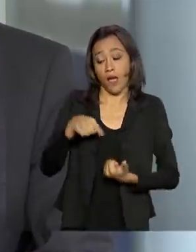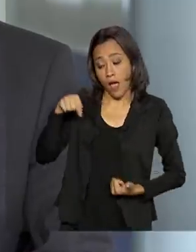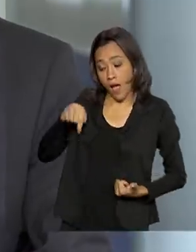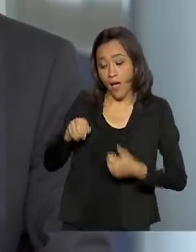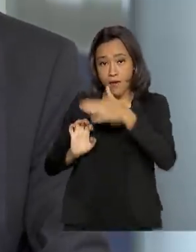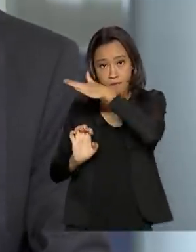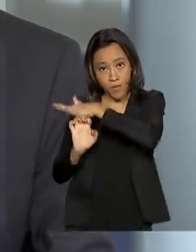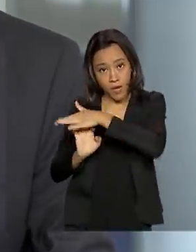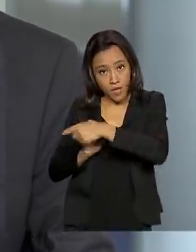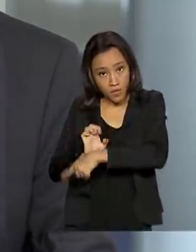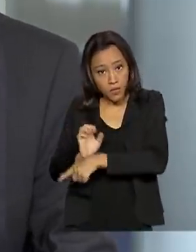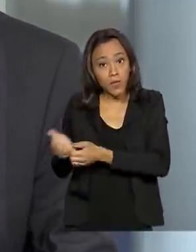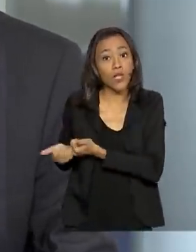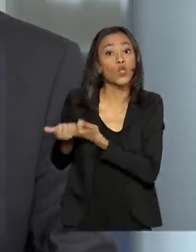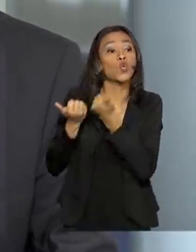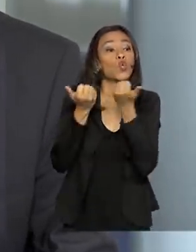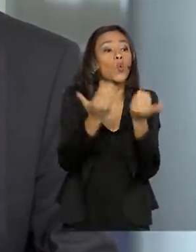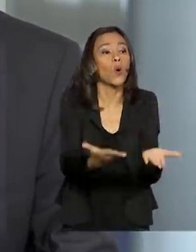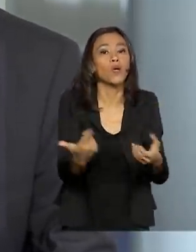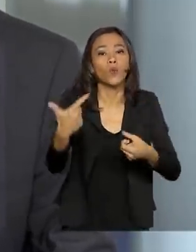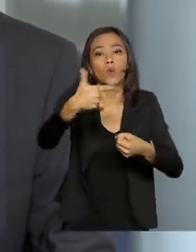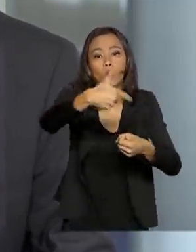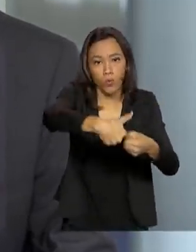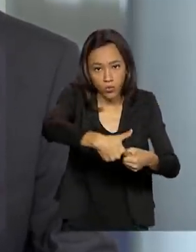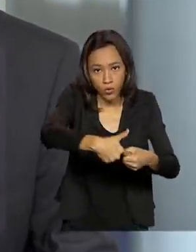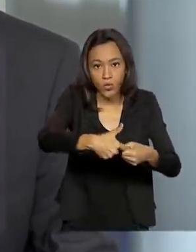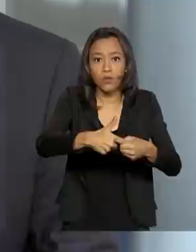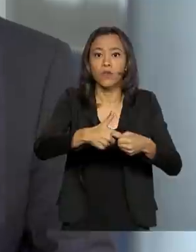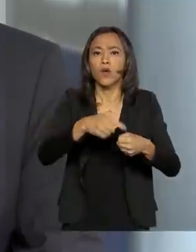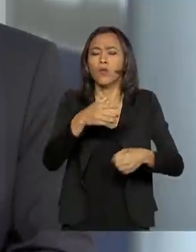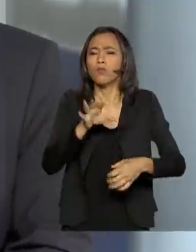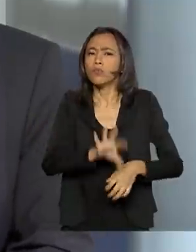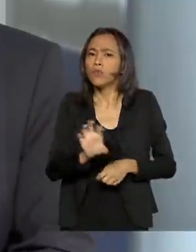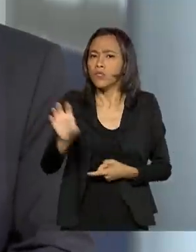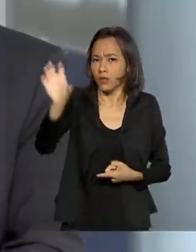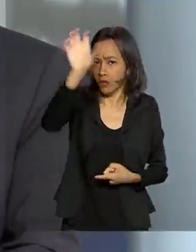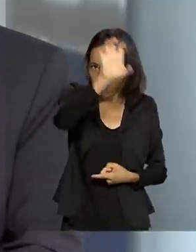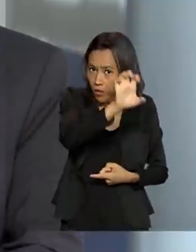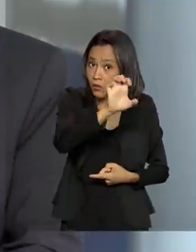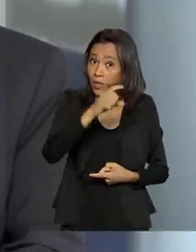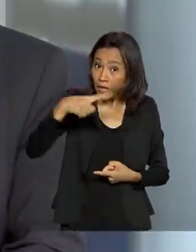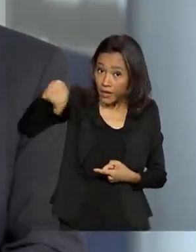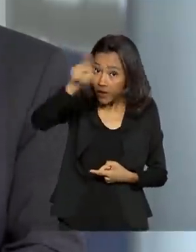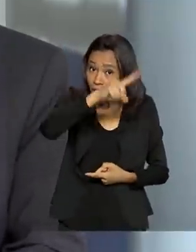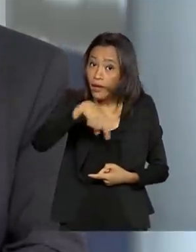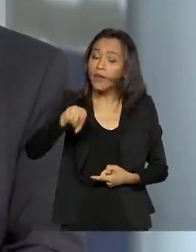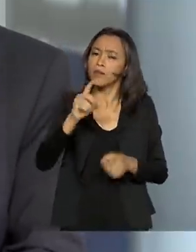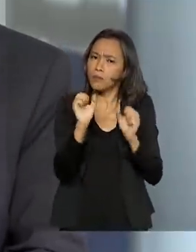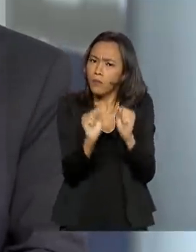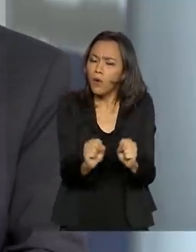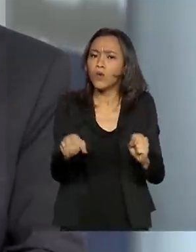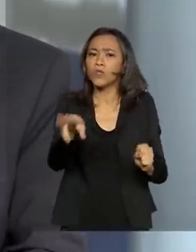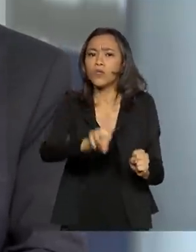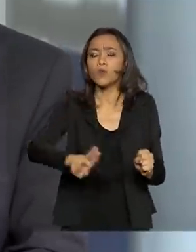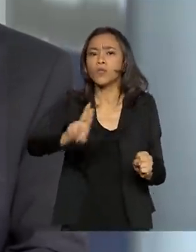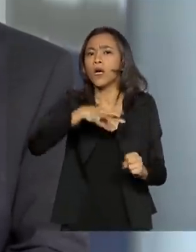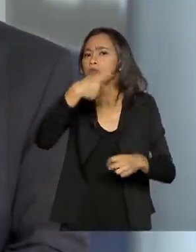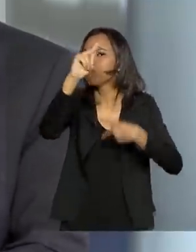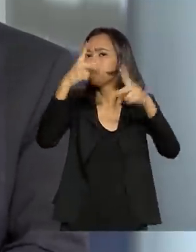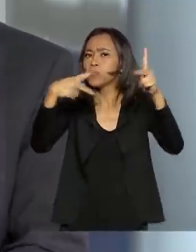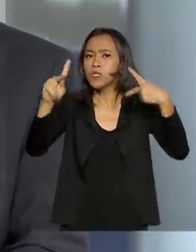está doando combustível para os estados para que eles possam utilizar nos